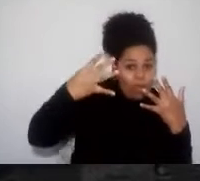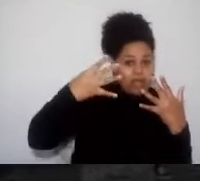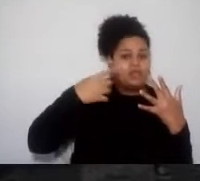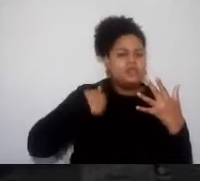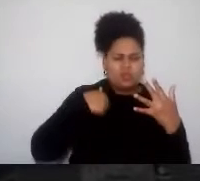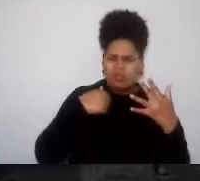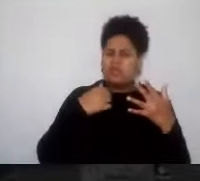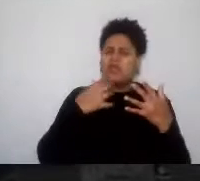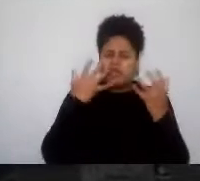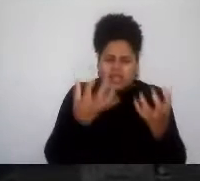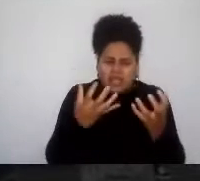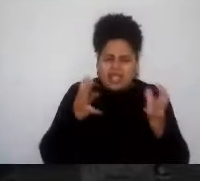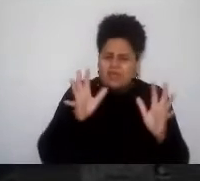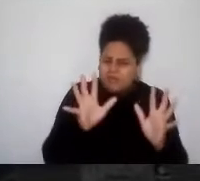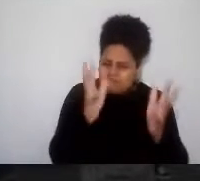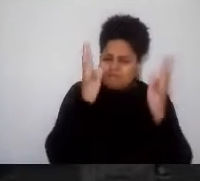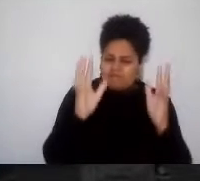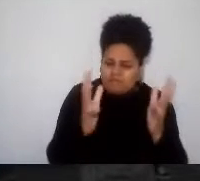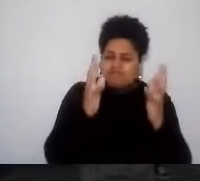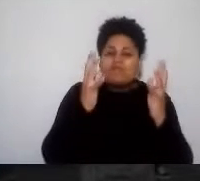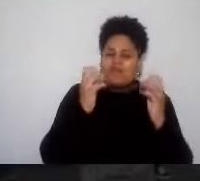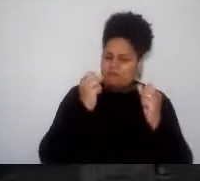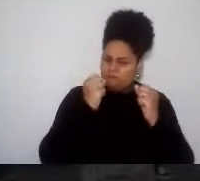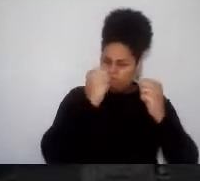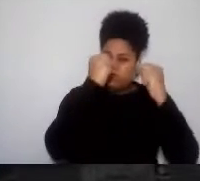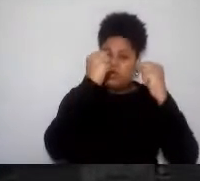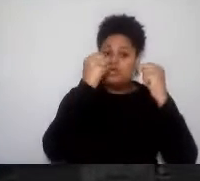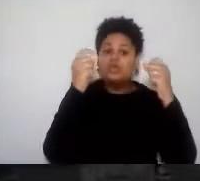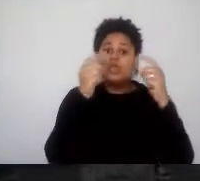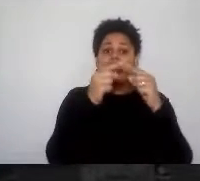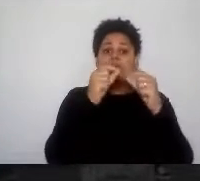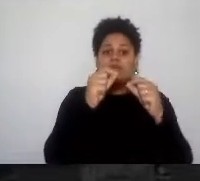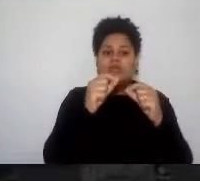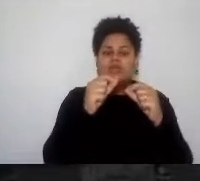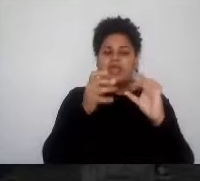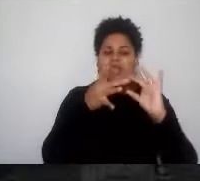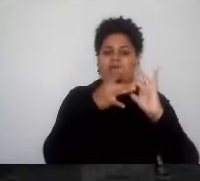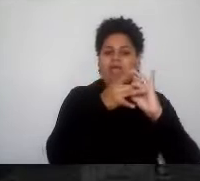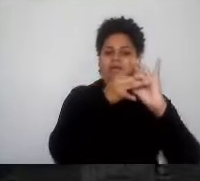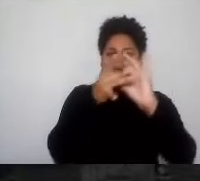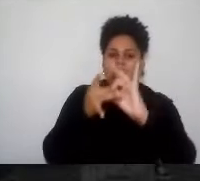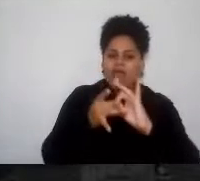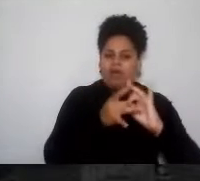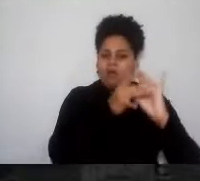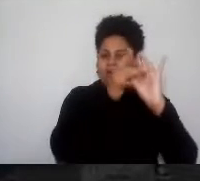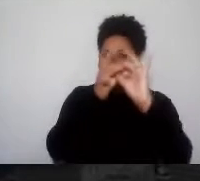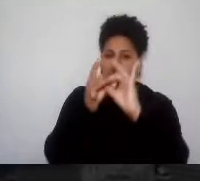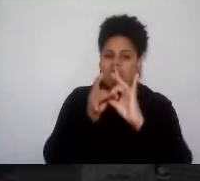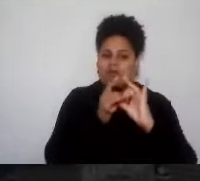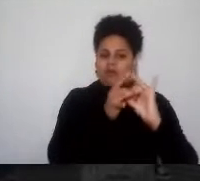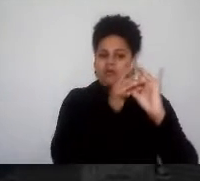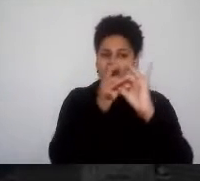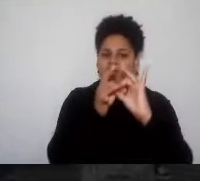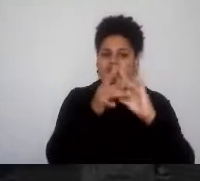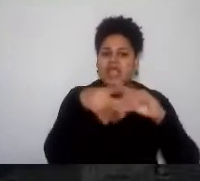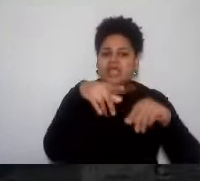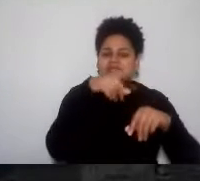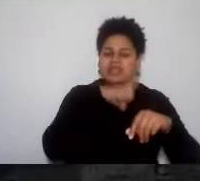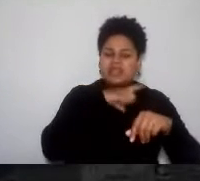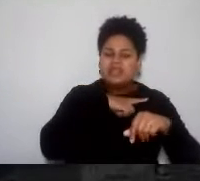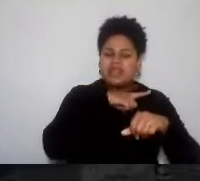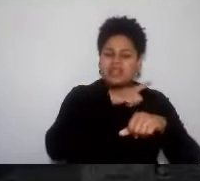força, é a unidade das diretorias das entidades. A unidade de cada